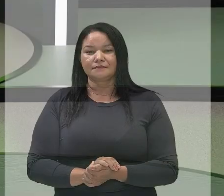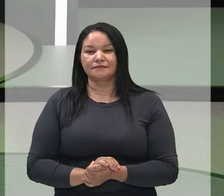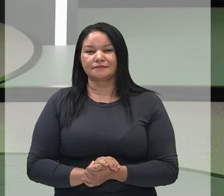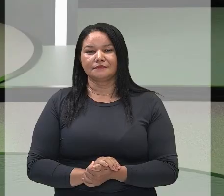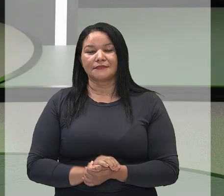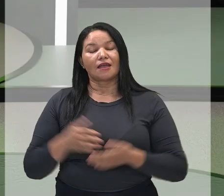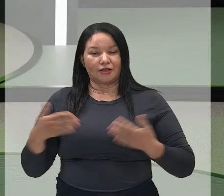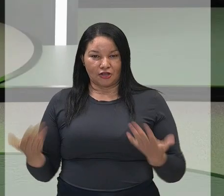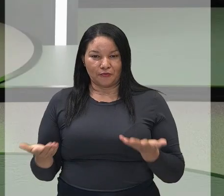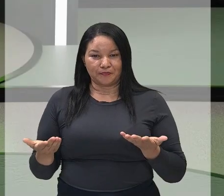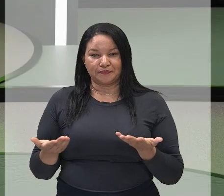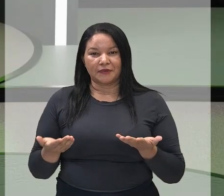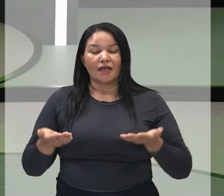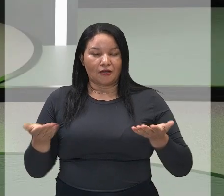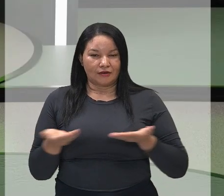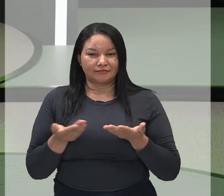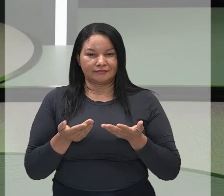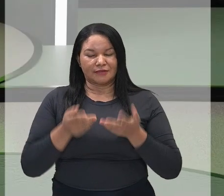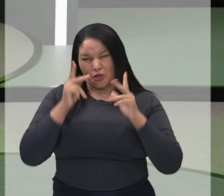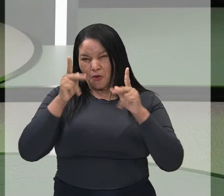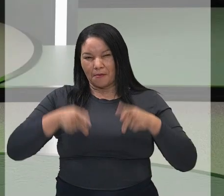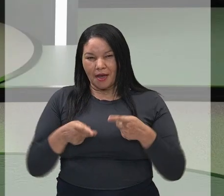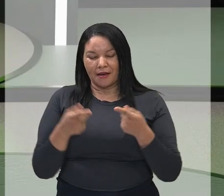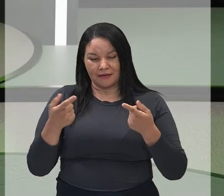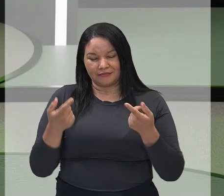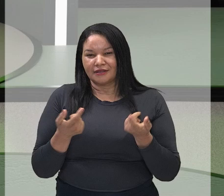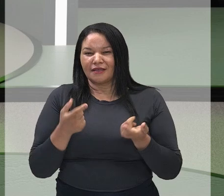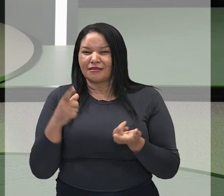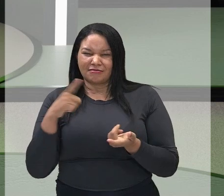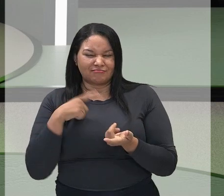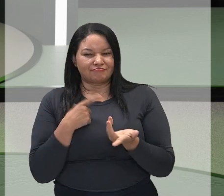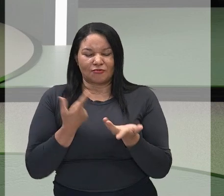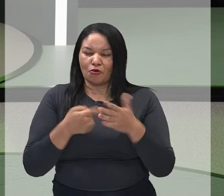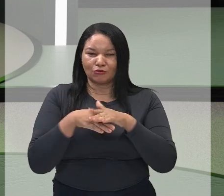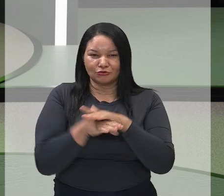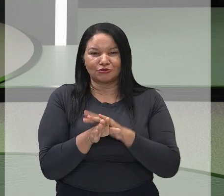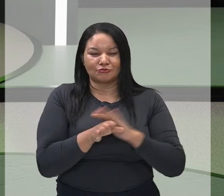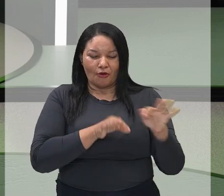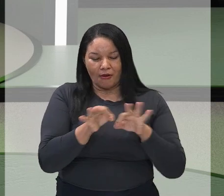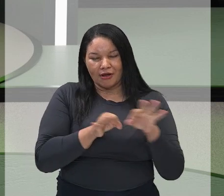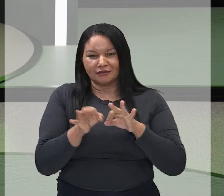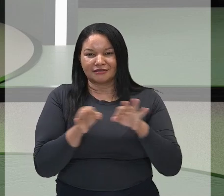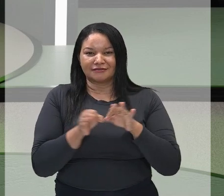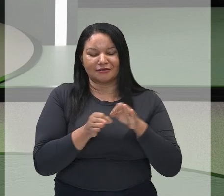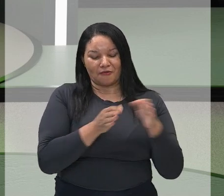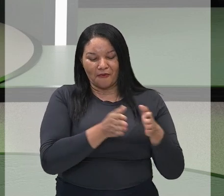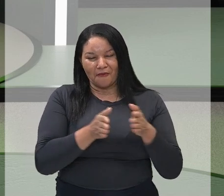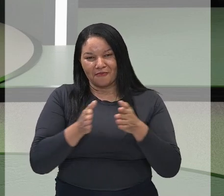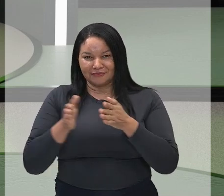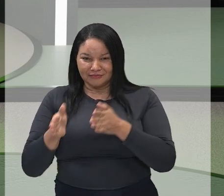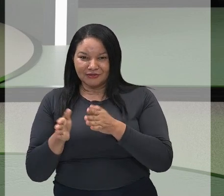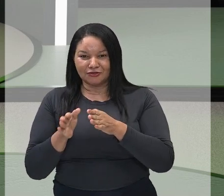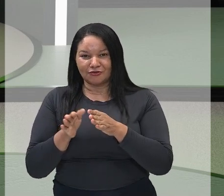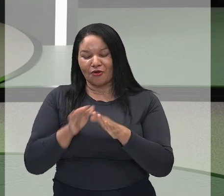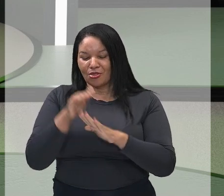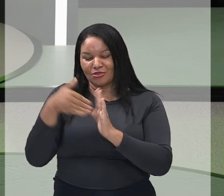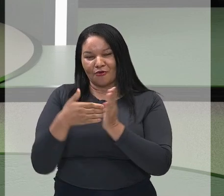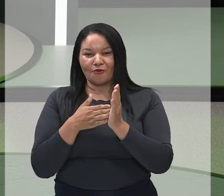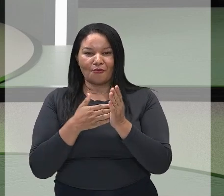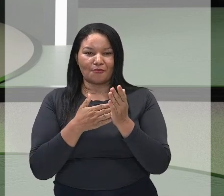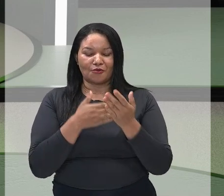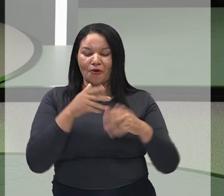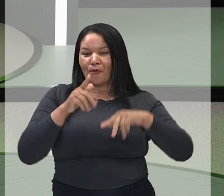Olha só, o ser humano ele tem a mania de querer organizar as coisas, de separar aquilo que tem certas